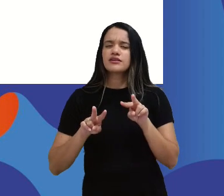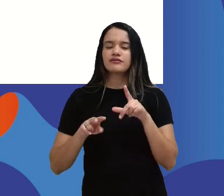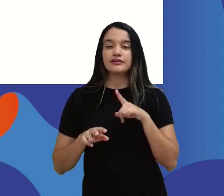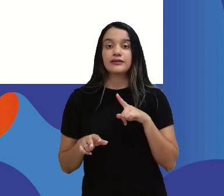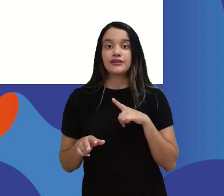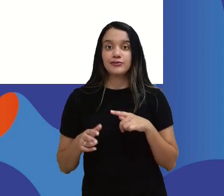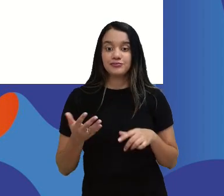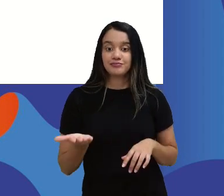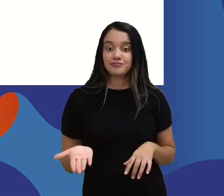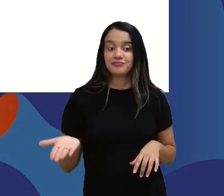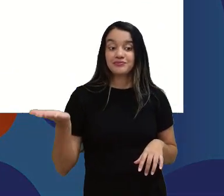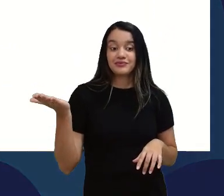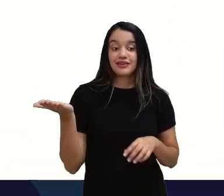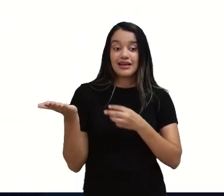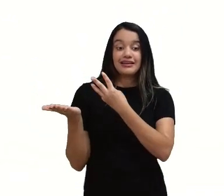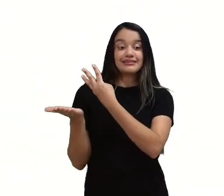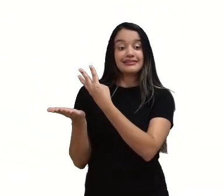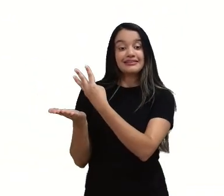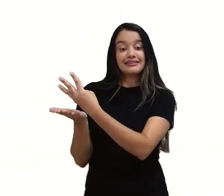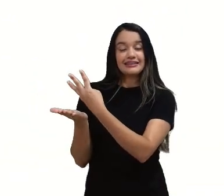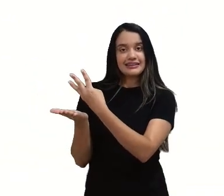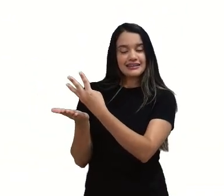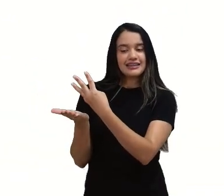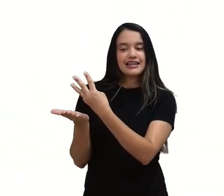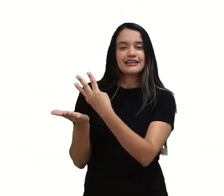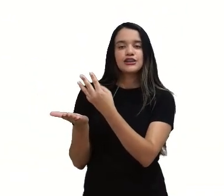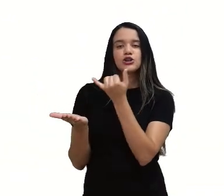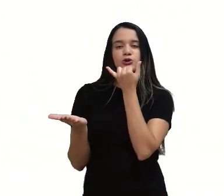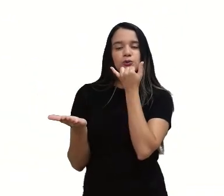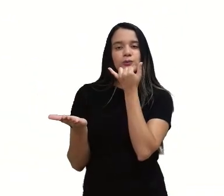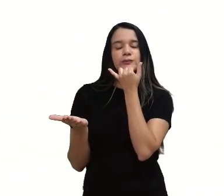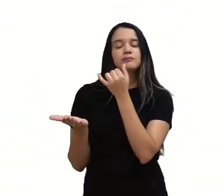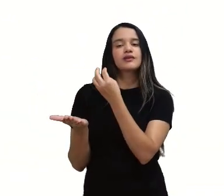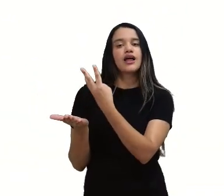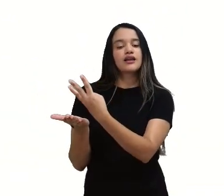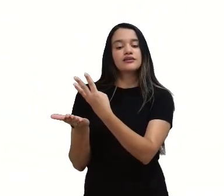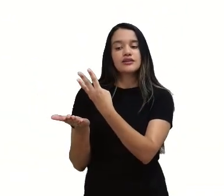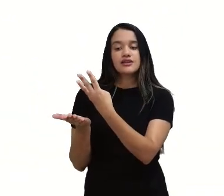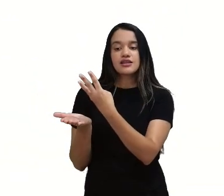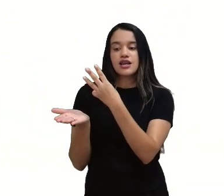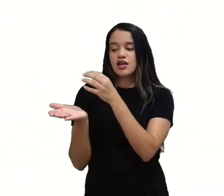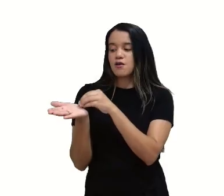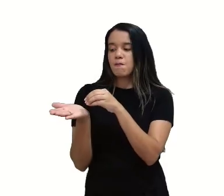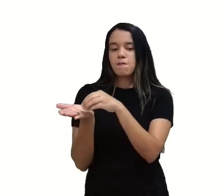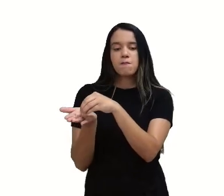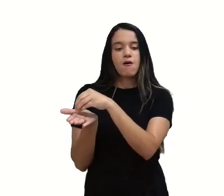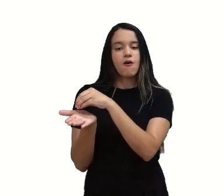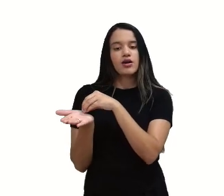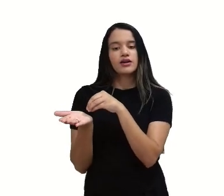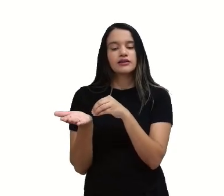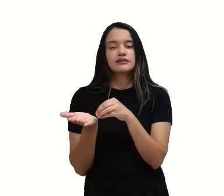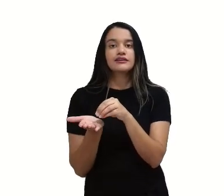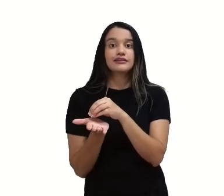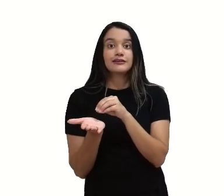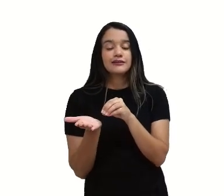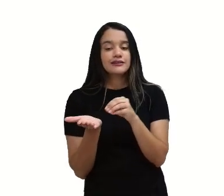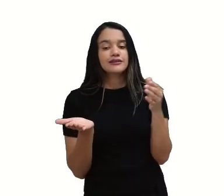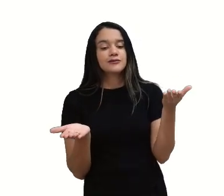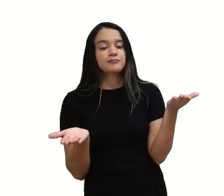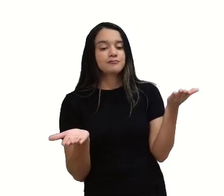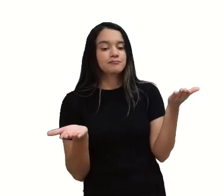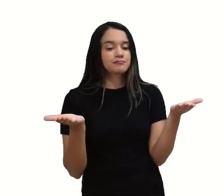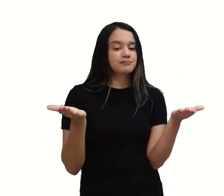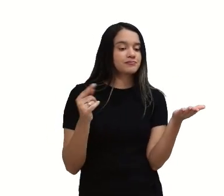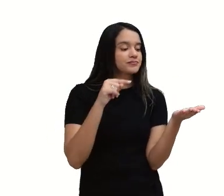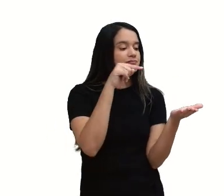lado esquerdo ali, eu tenho três valores, três bolinhas, e do outro lado eu tenho uma bolinha mais 10. Como é